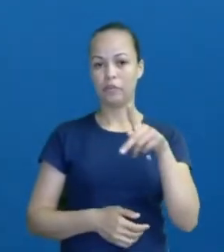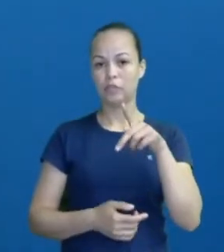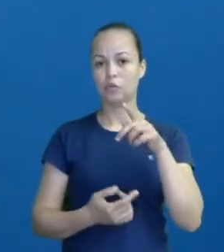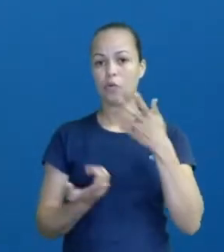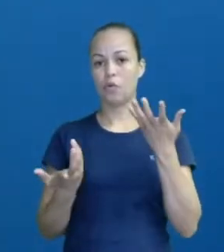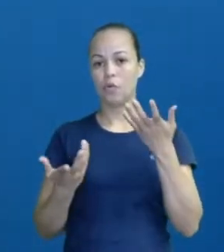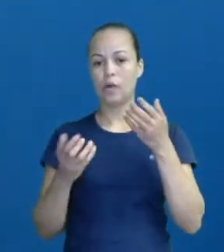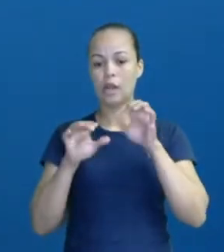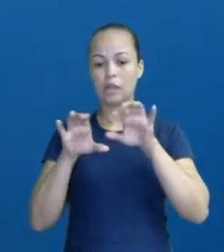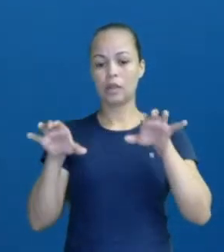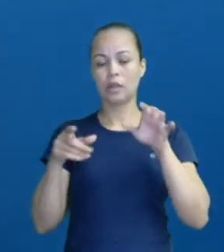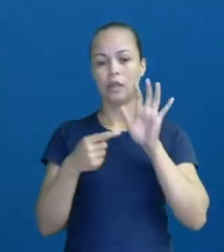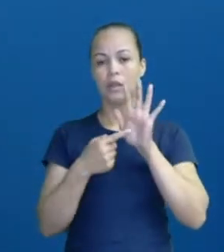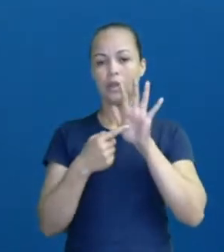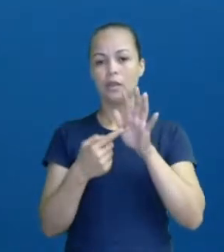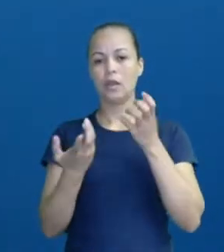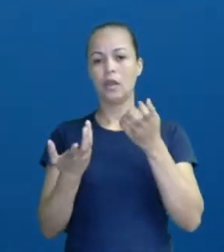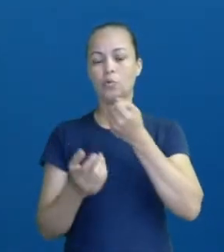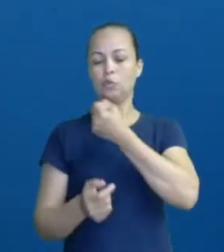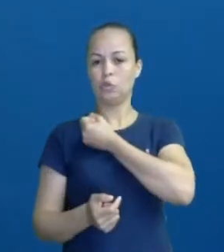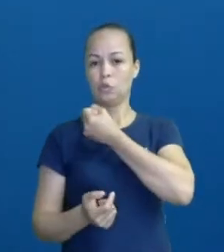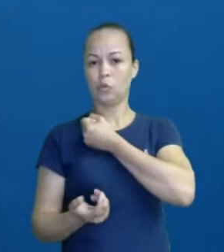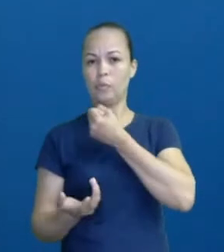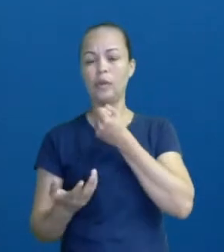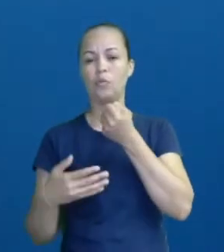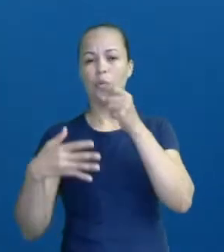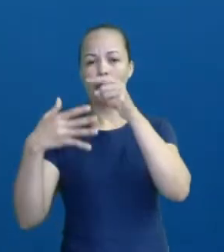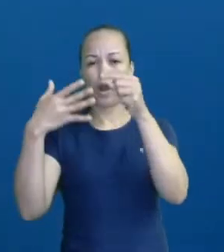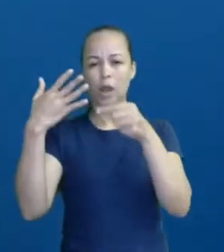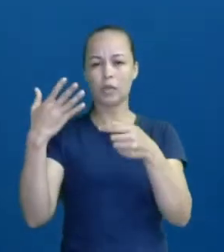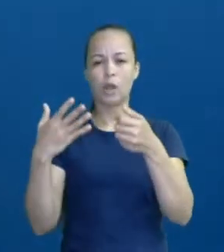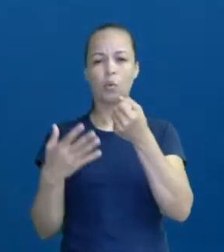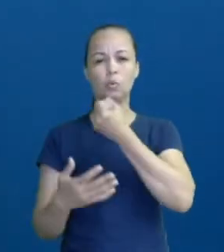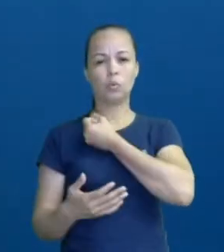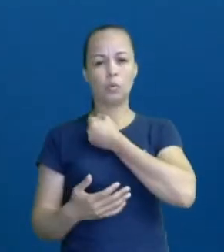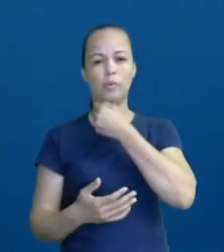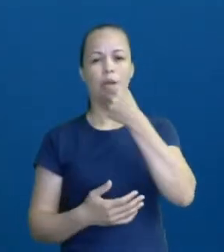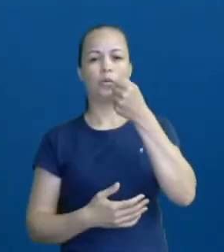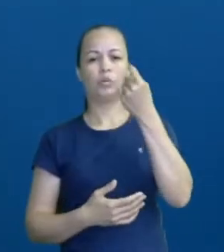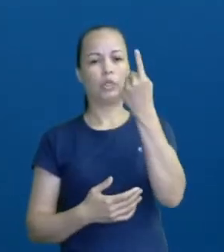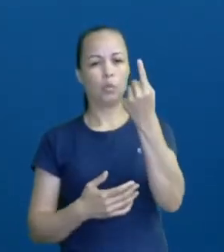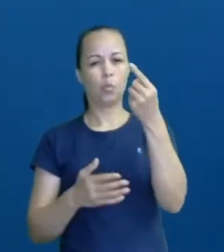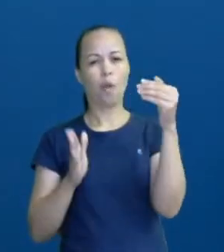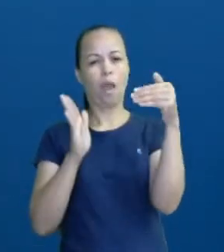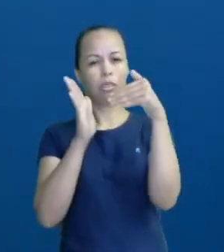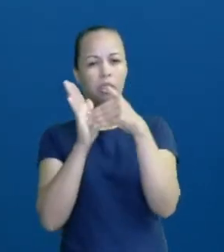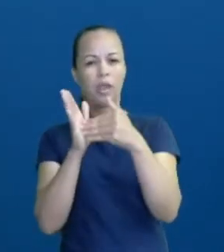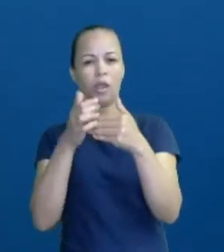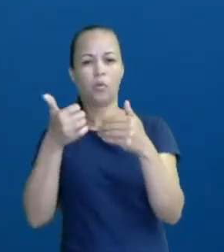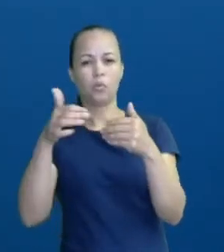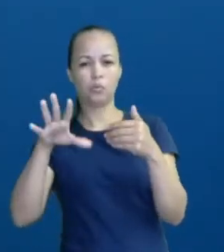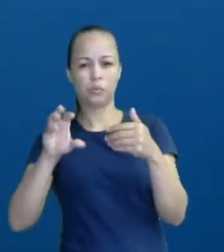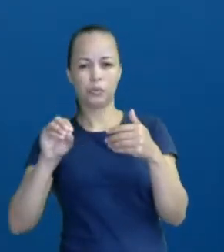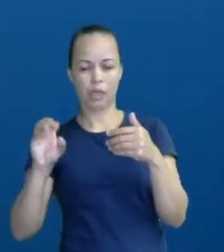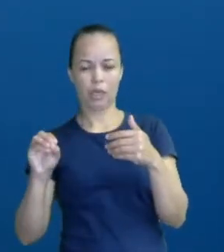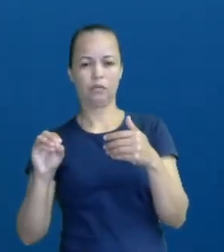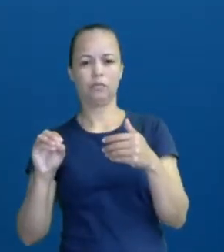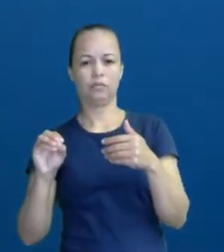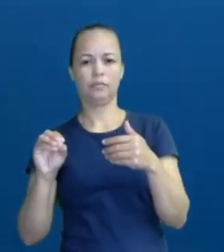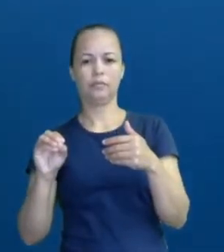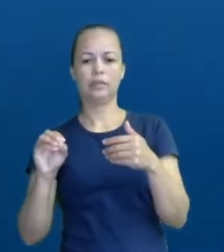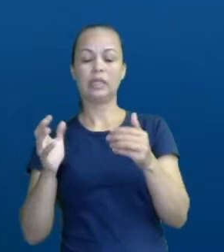ó, os números até o número 100, de 1 até o 100, tá certo?